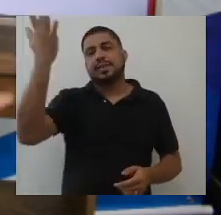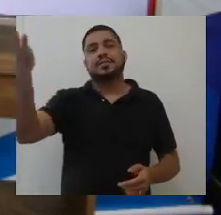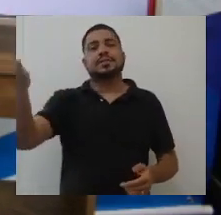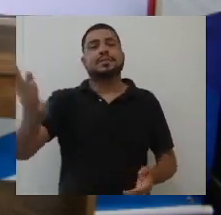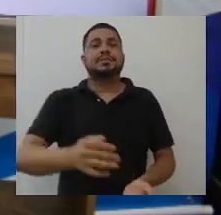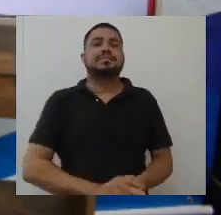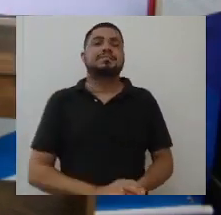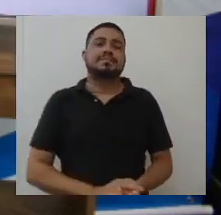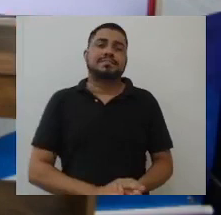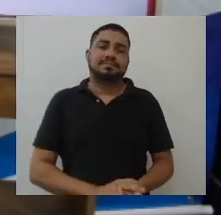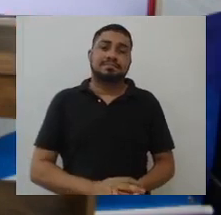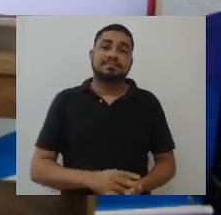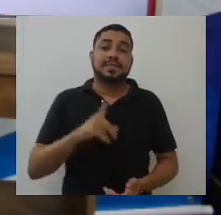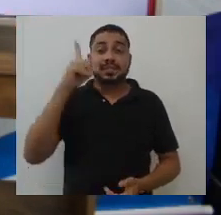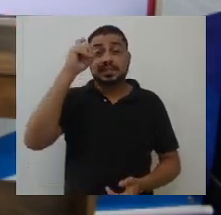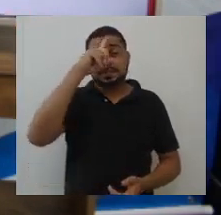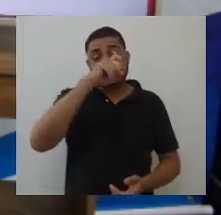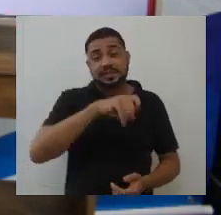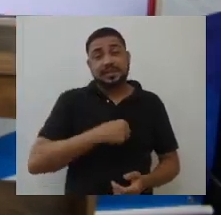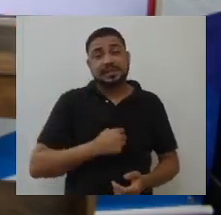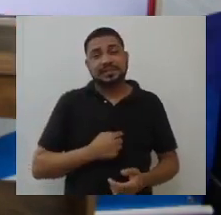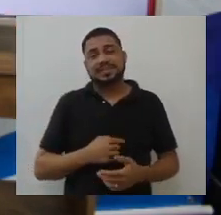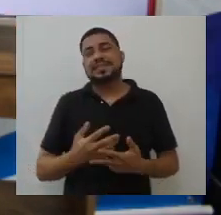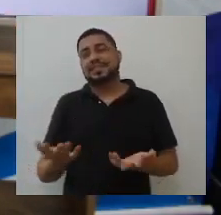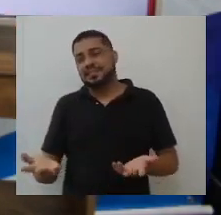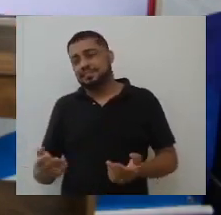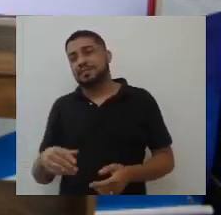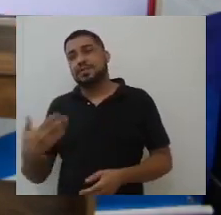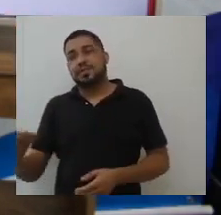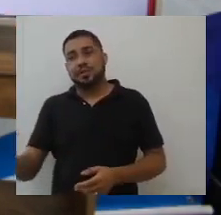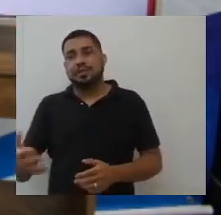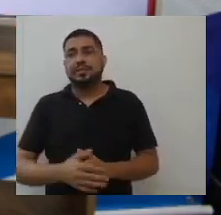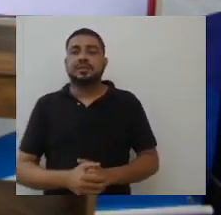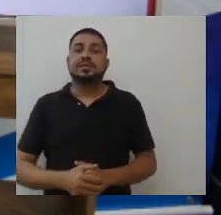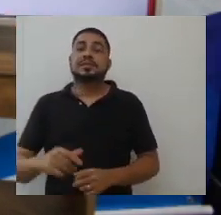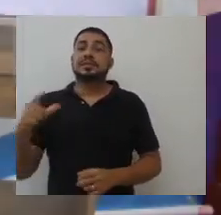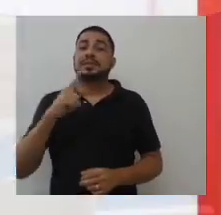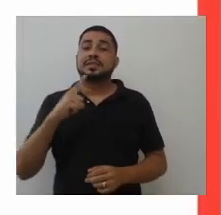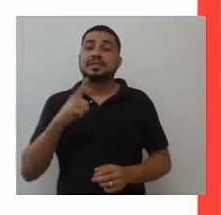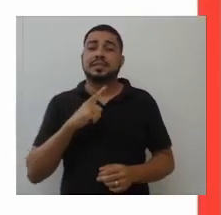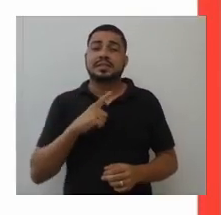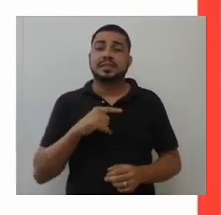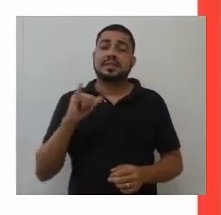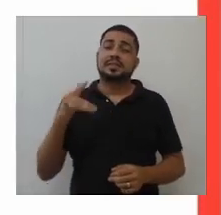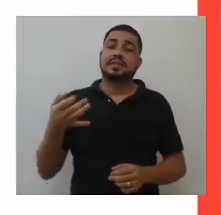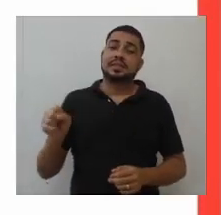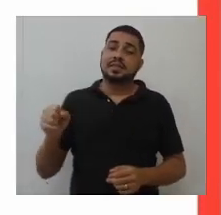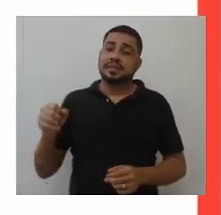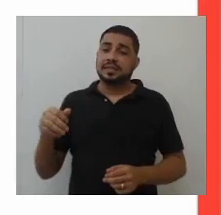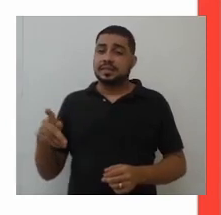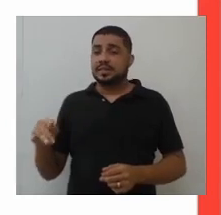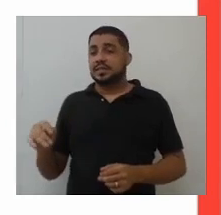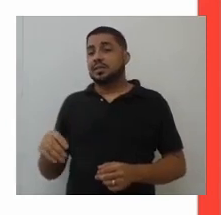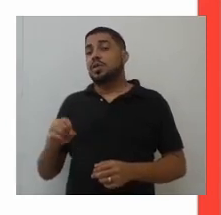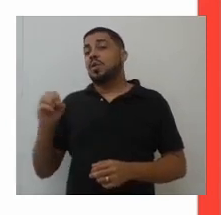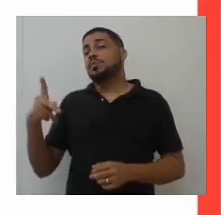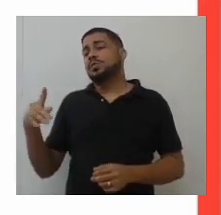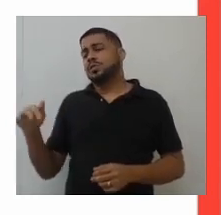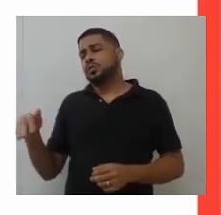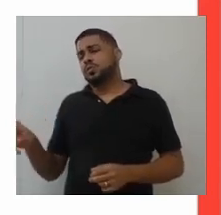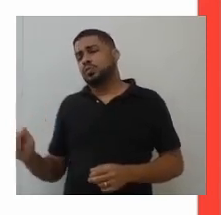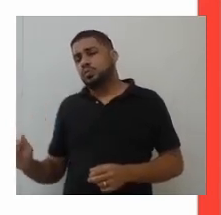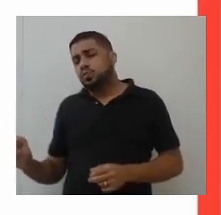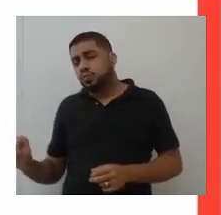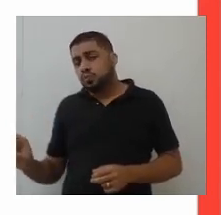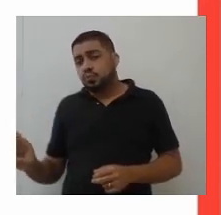Falar é fácil. Difícil é ser eu. Próximo. A gente tem aqui o It is up to you. It is up